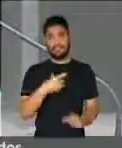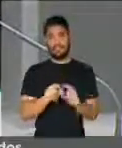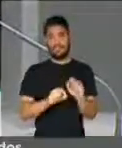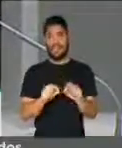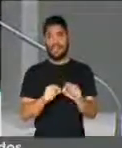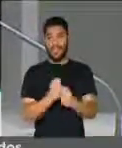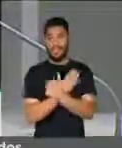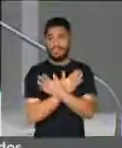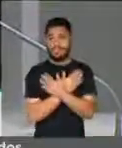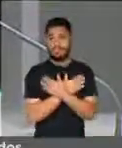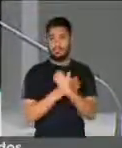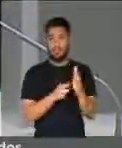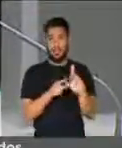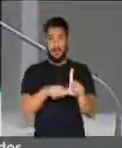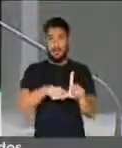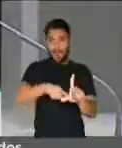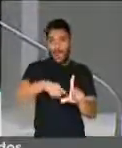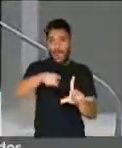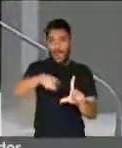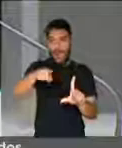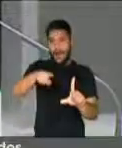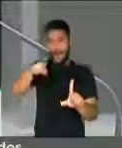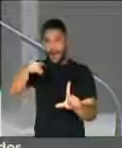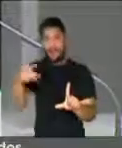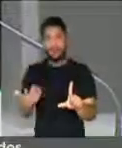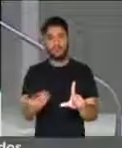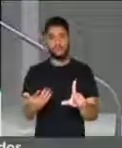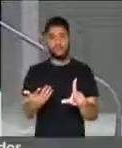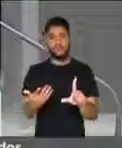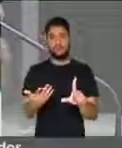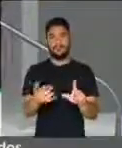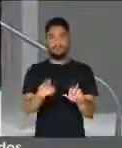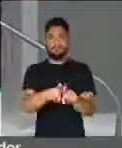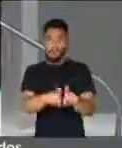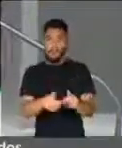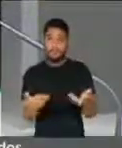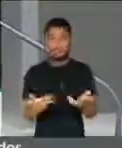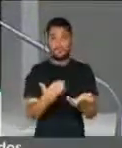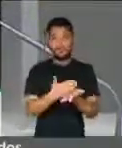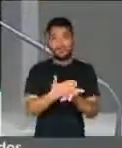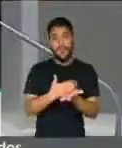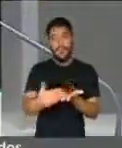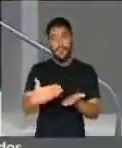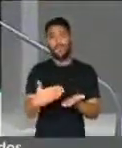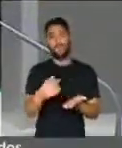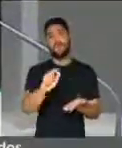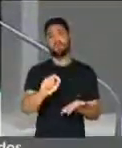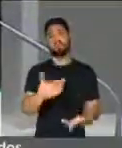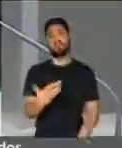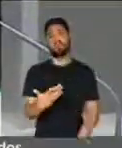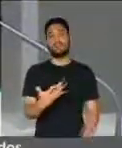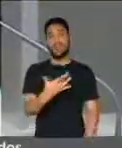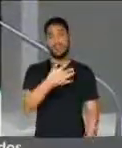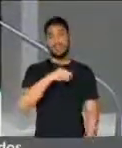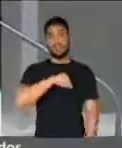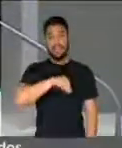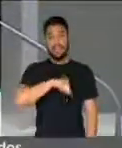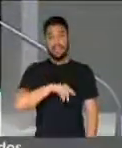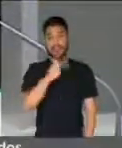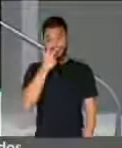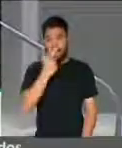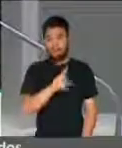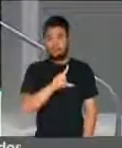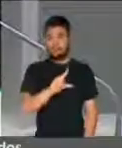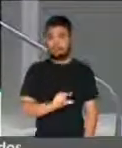desemprego permanece e se expande, não só se reduz a renda do trabalho,